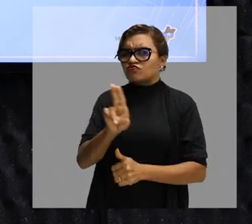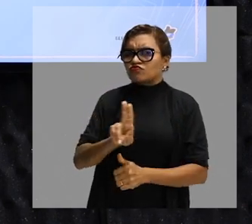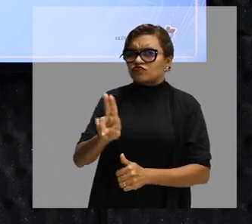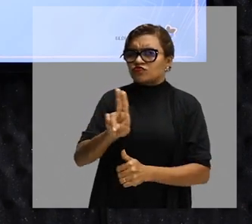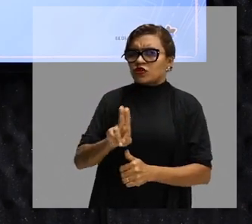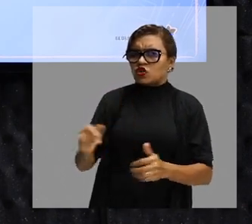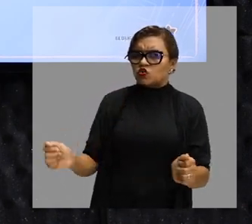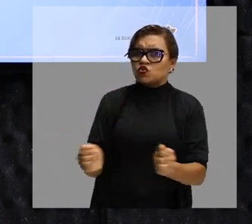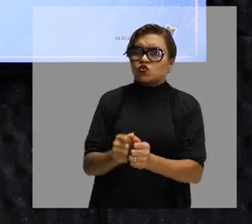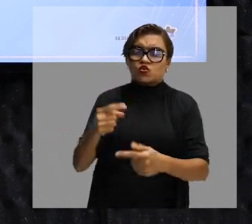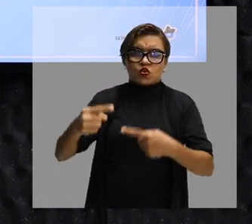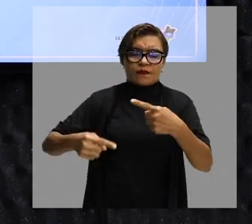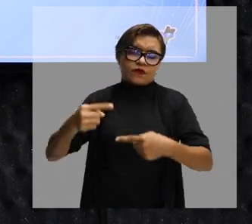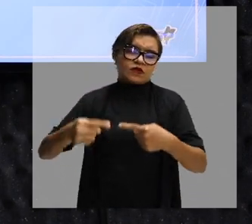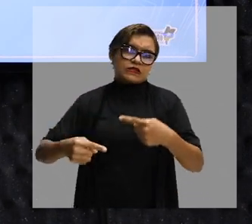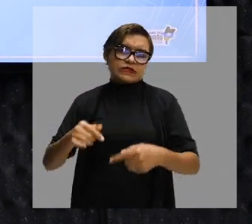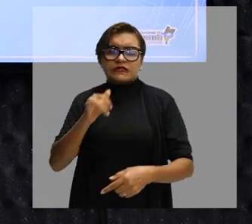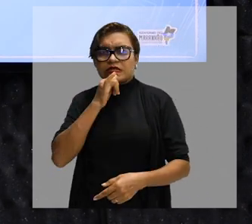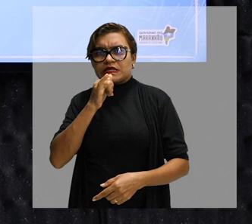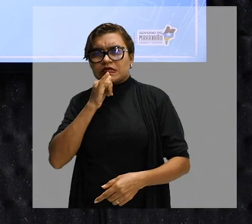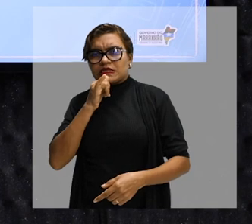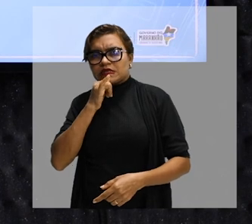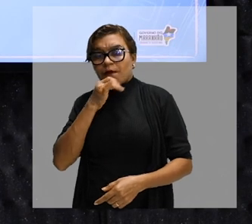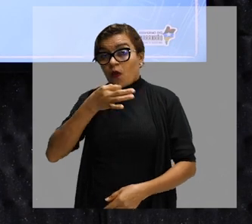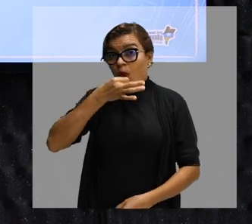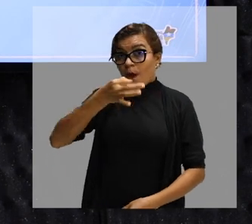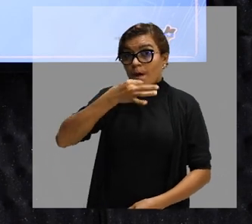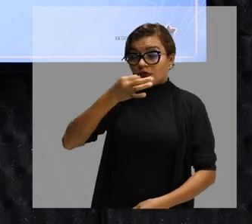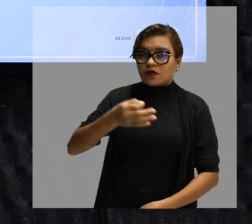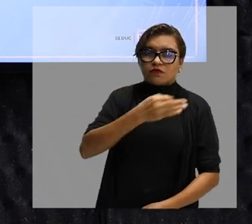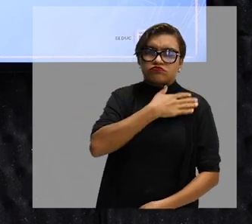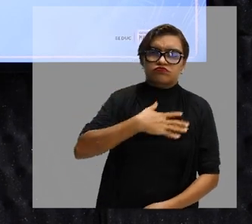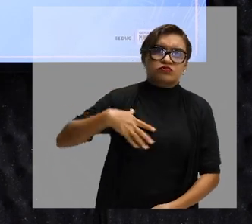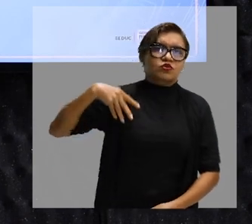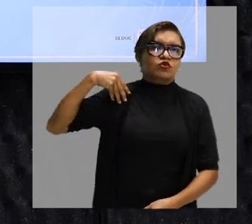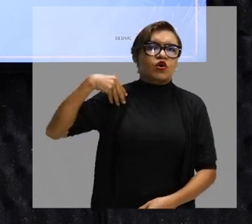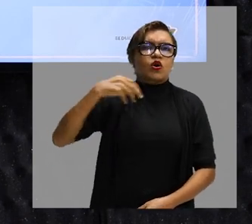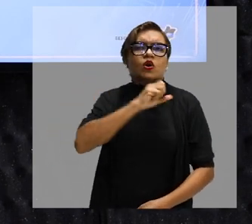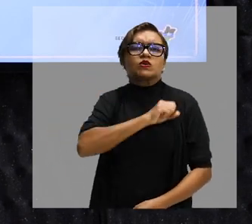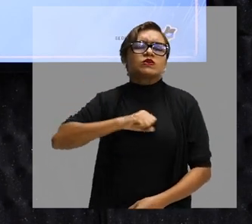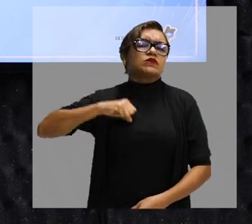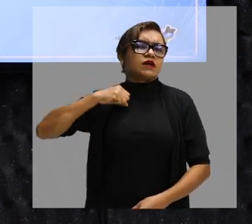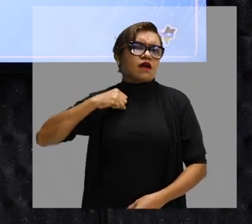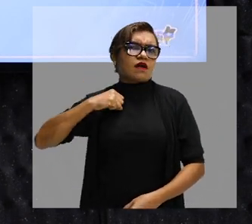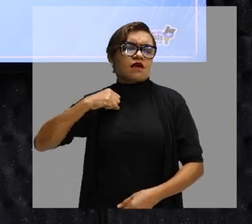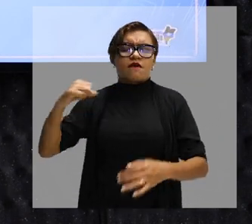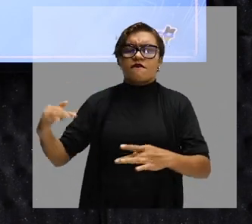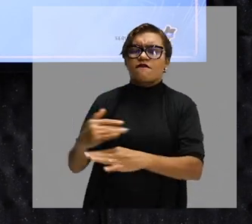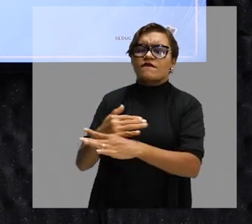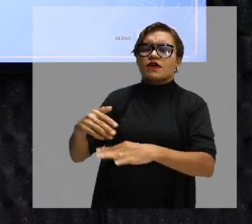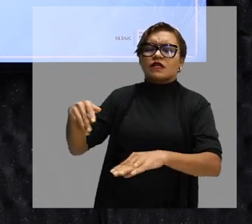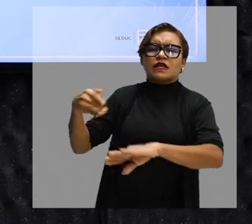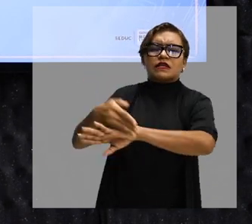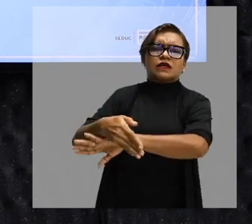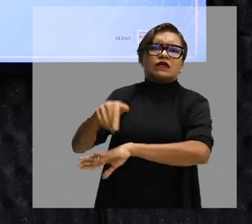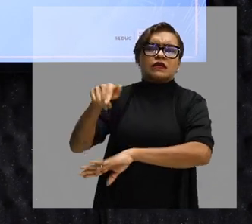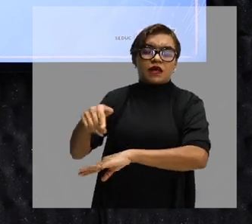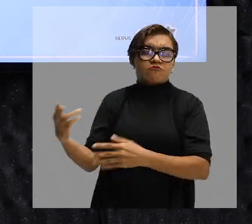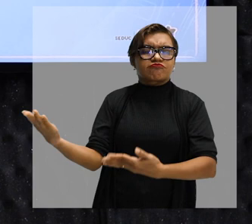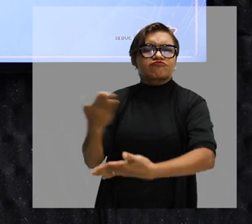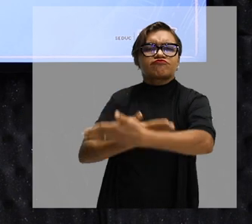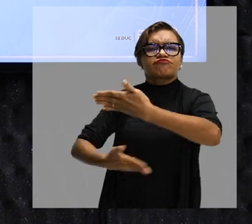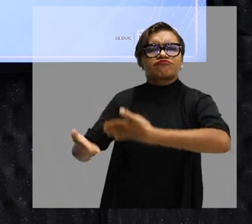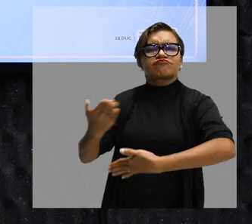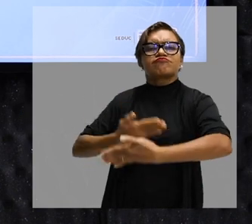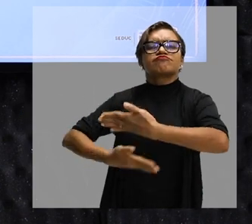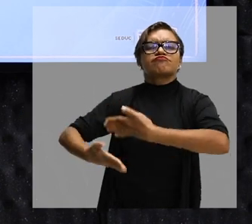Você pode pegar a concepção platônica, a concepção aristotélica, a vida na polis, tá? Ela tem uma relação